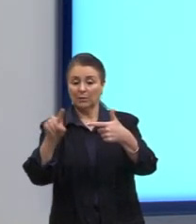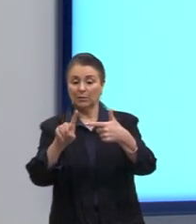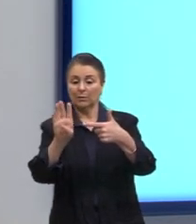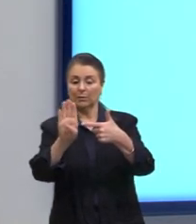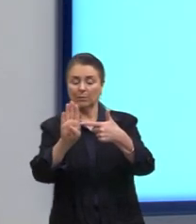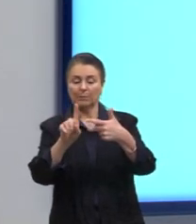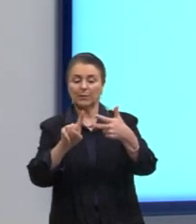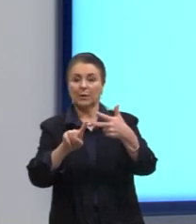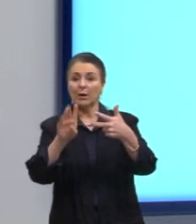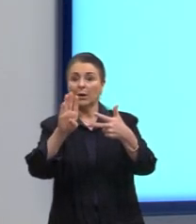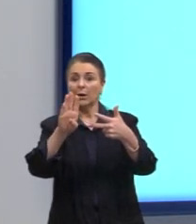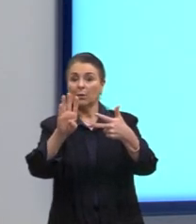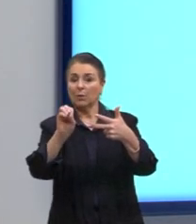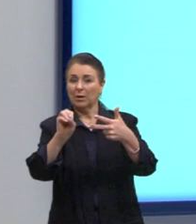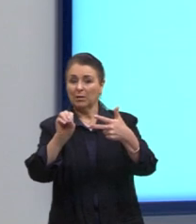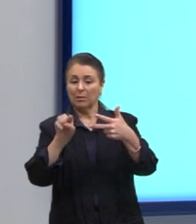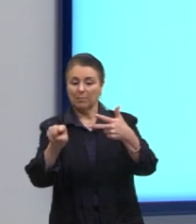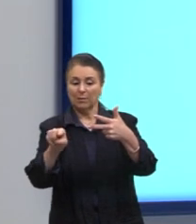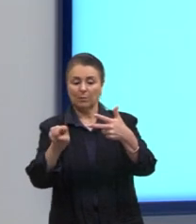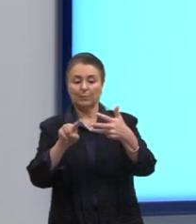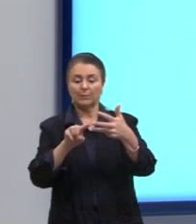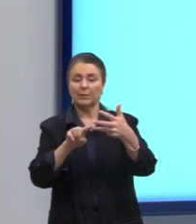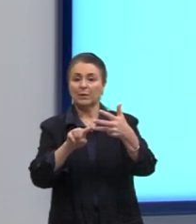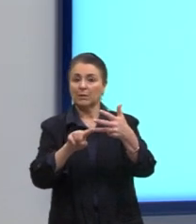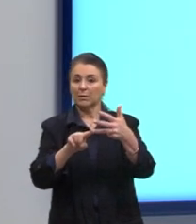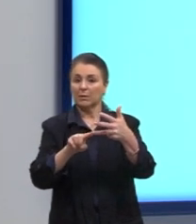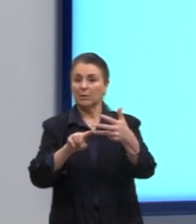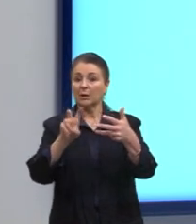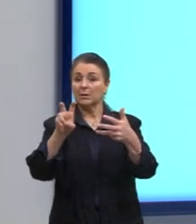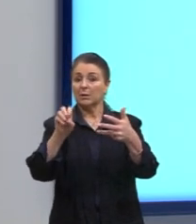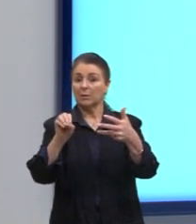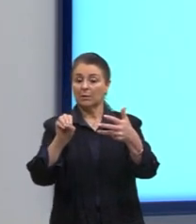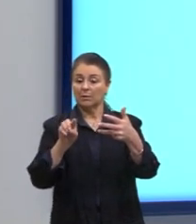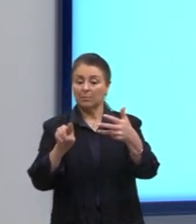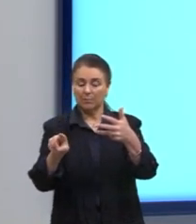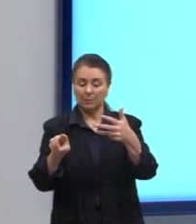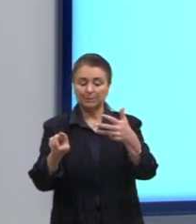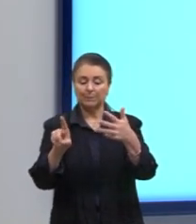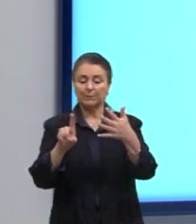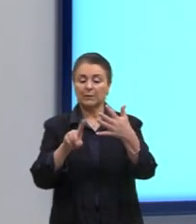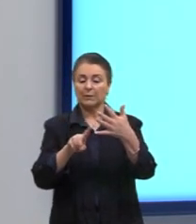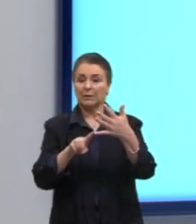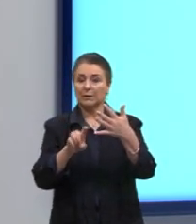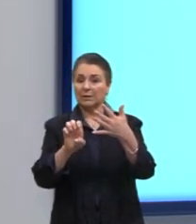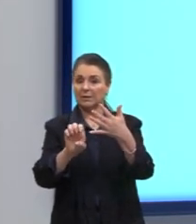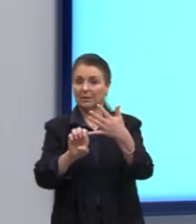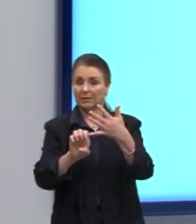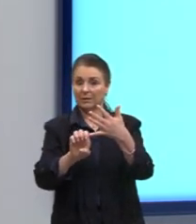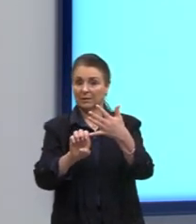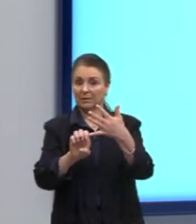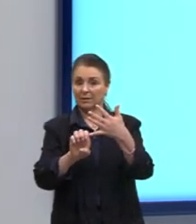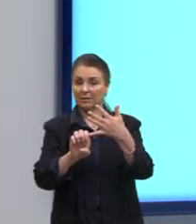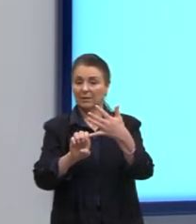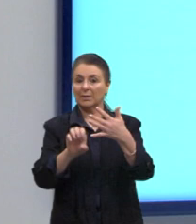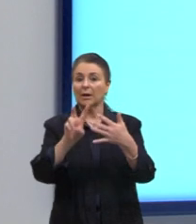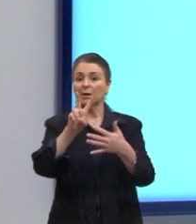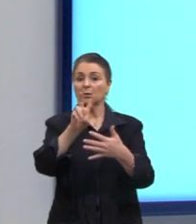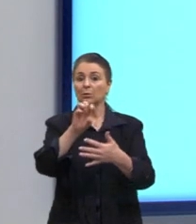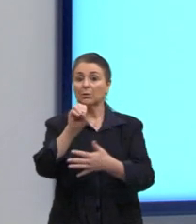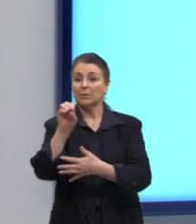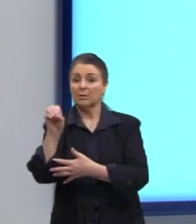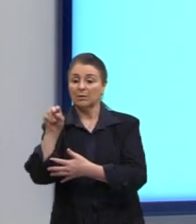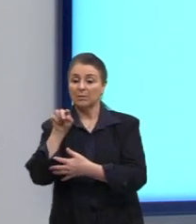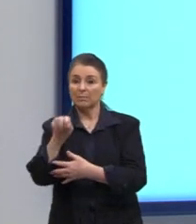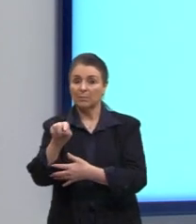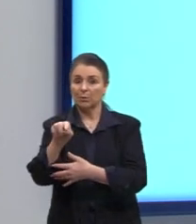40 mil peças na letra C 50 mil peças na letra D e a letra e 200 mil